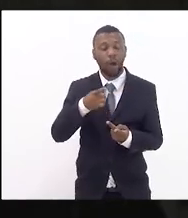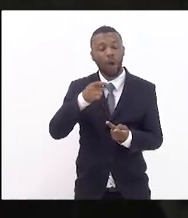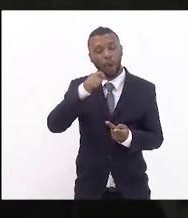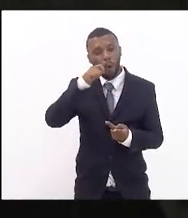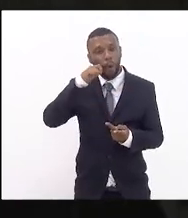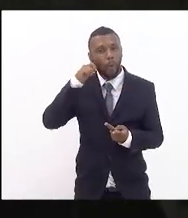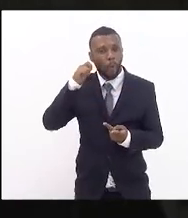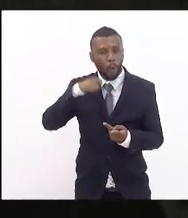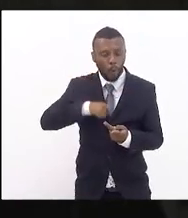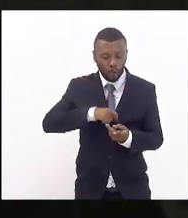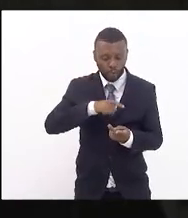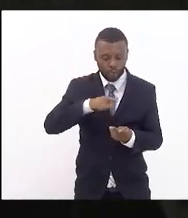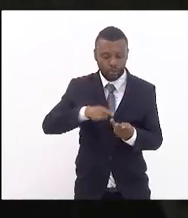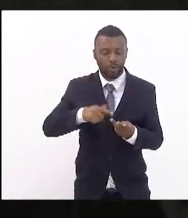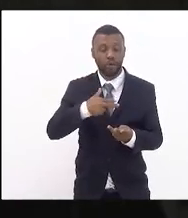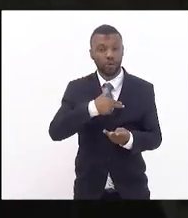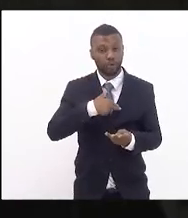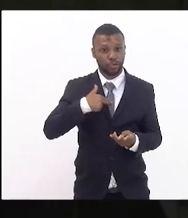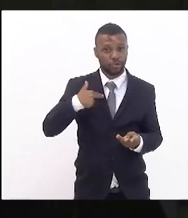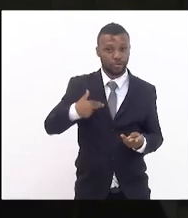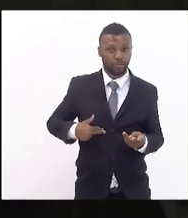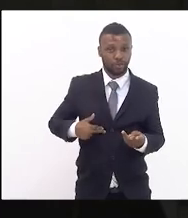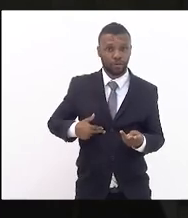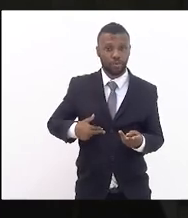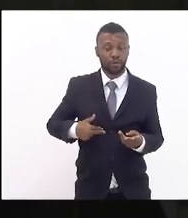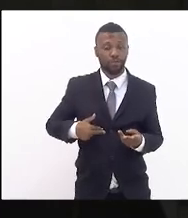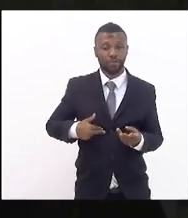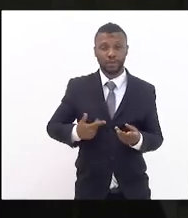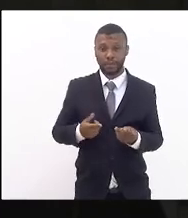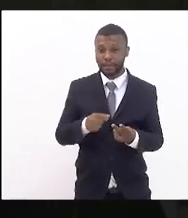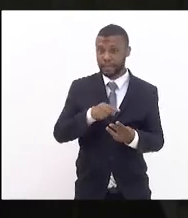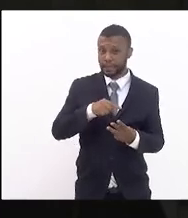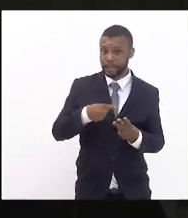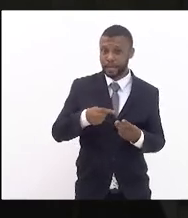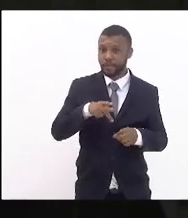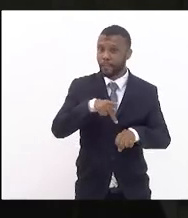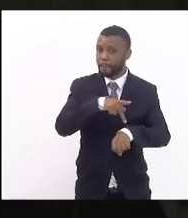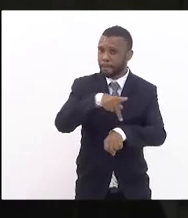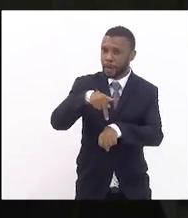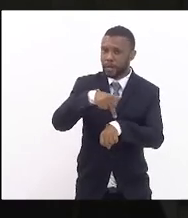chinês. Três impérios econômicos e bélicos.